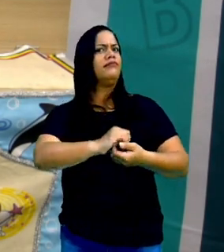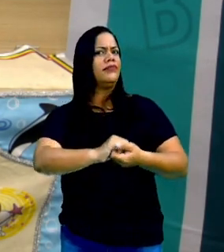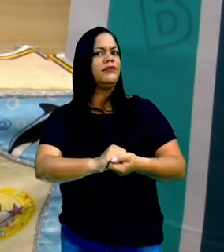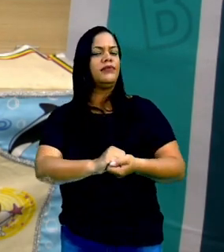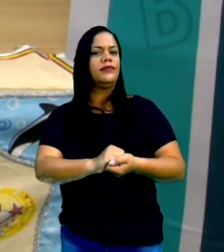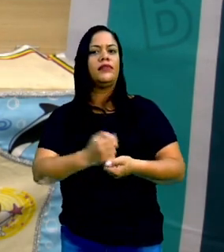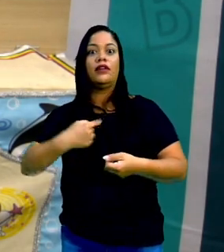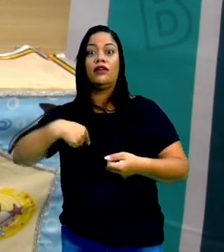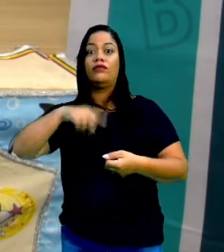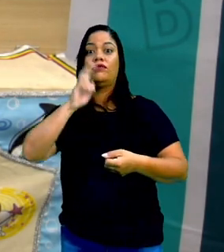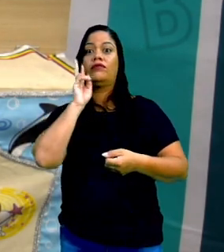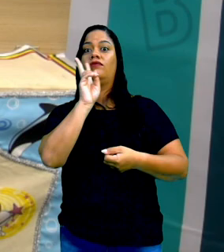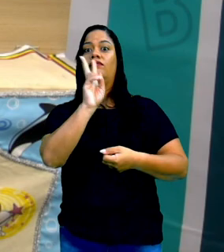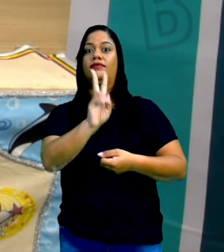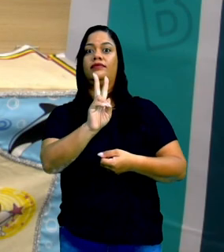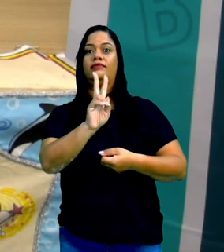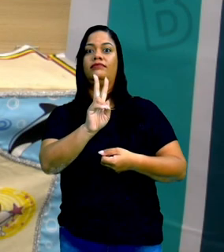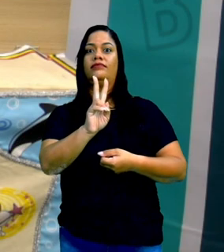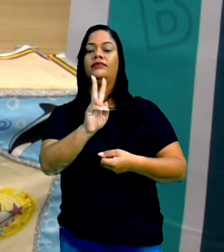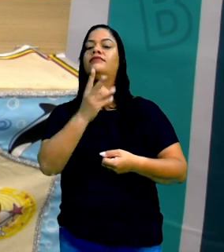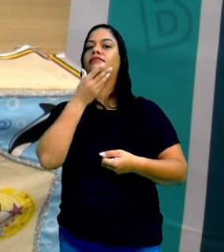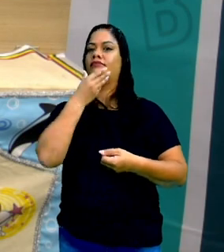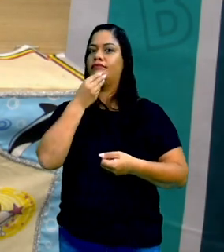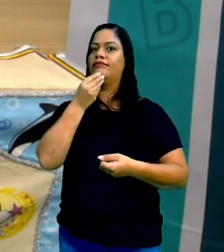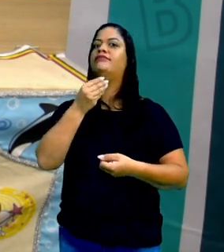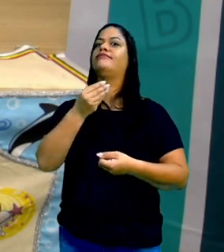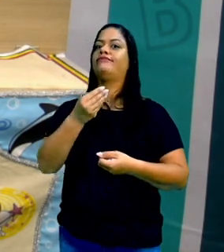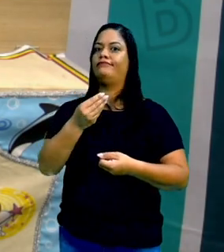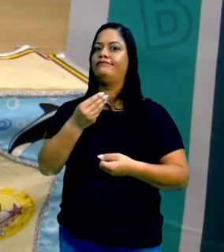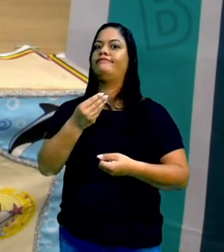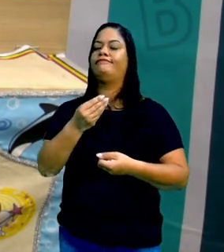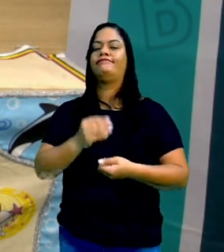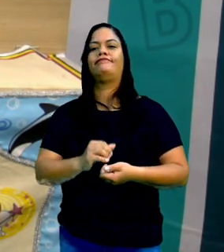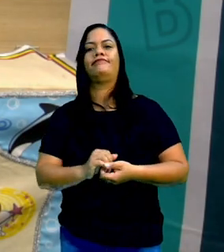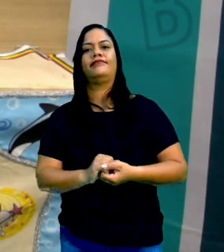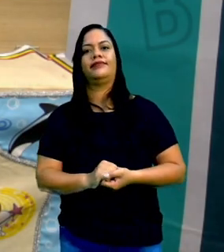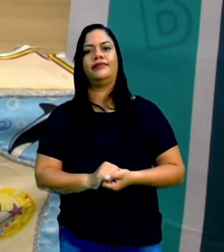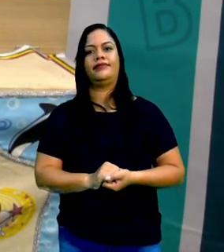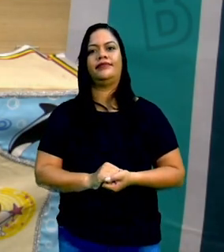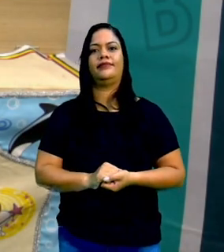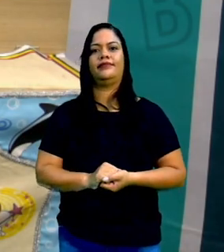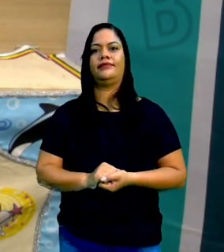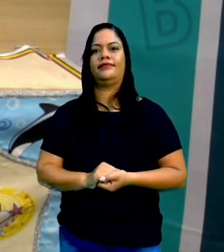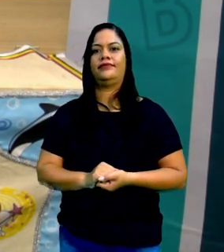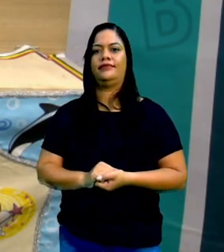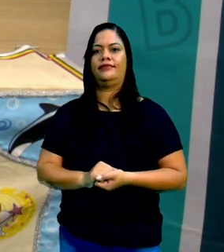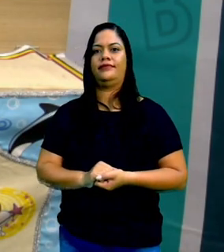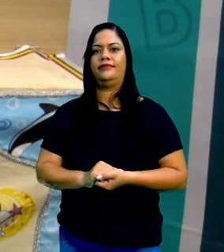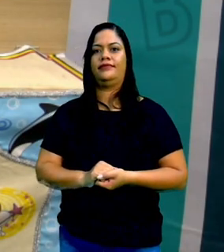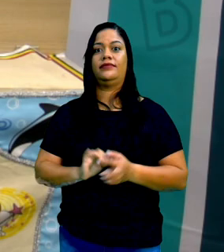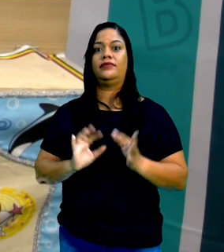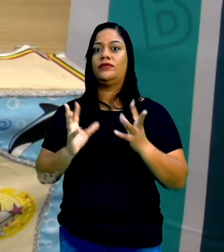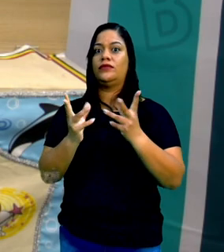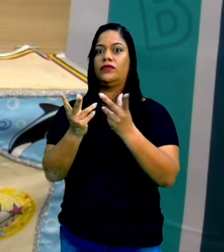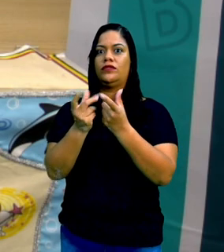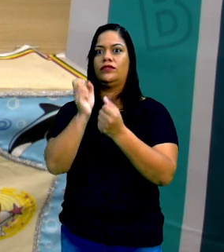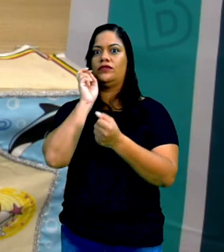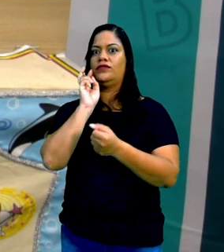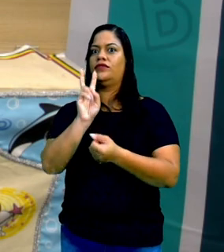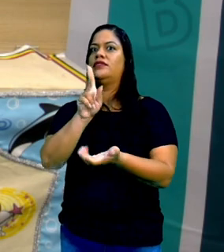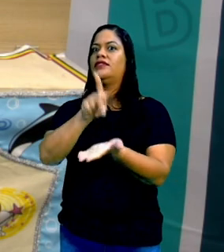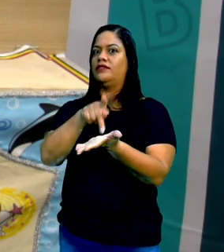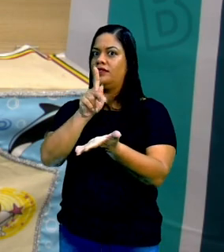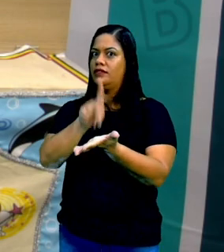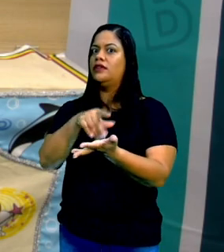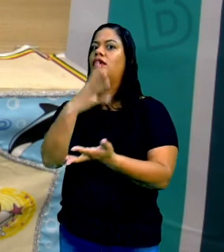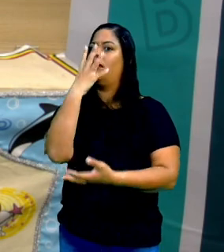subiu pra socorrer Pedro. E as ovelhas... Justamente, leiturinha. Aí quando o povo viu que realmente era